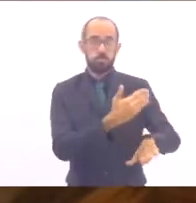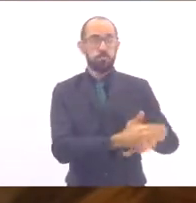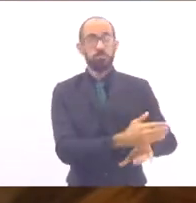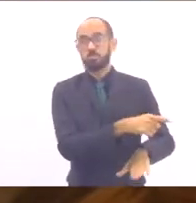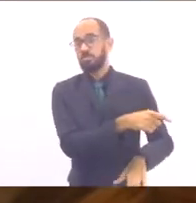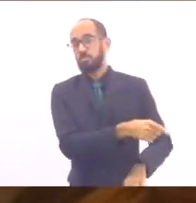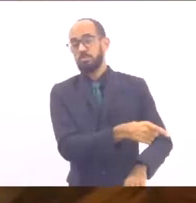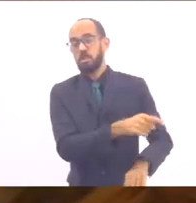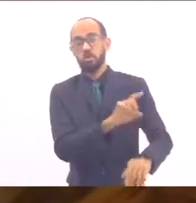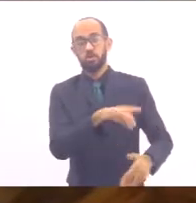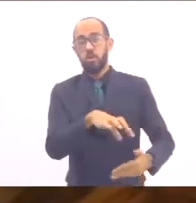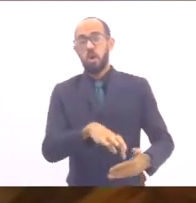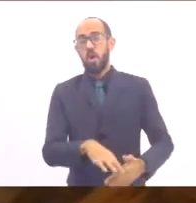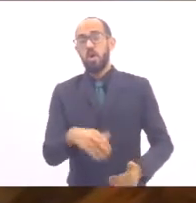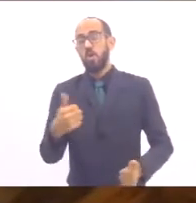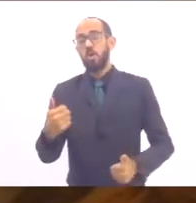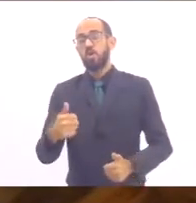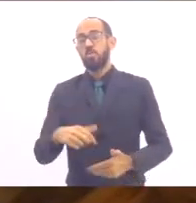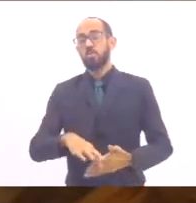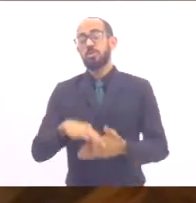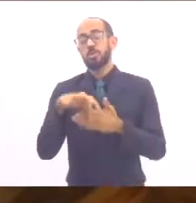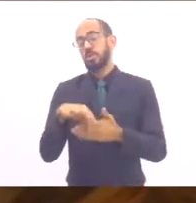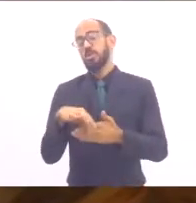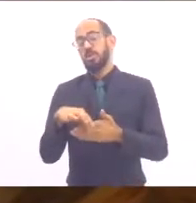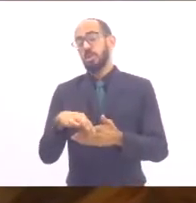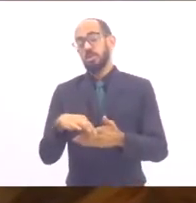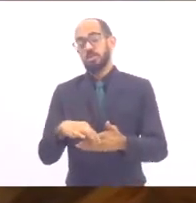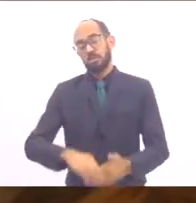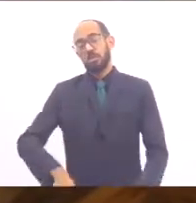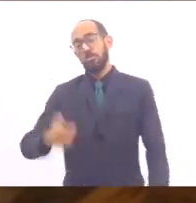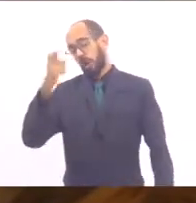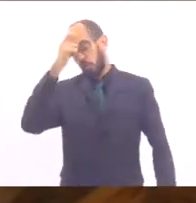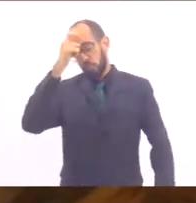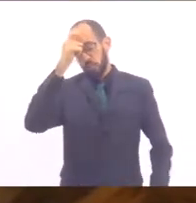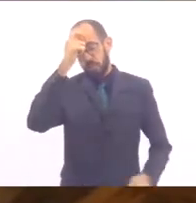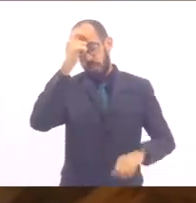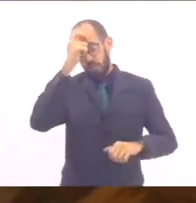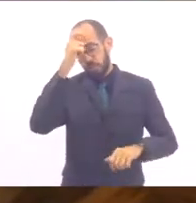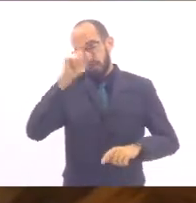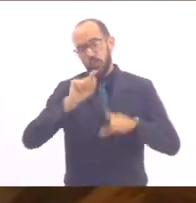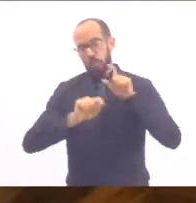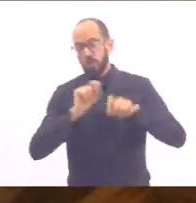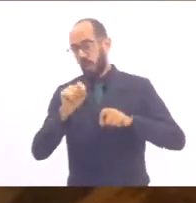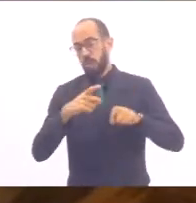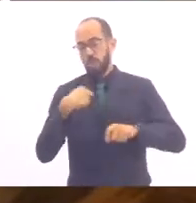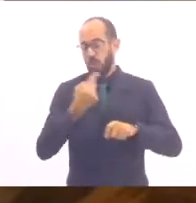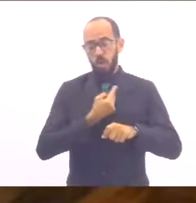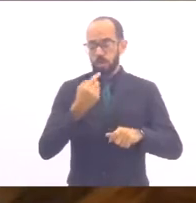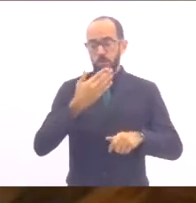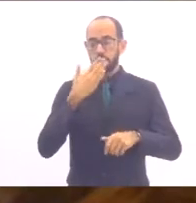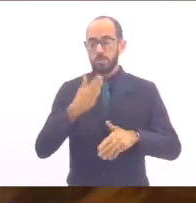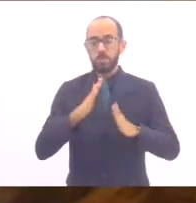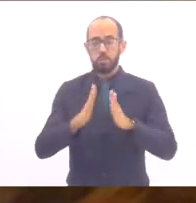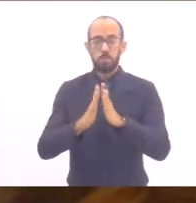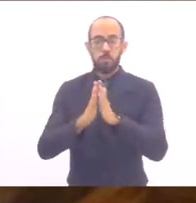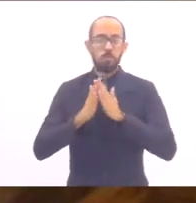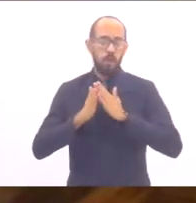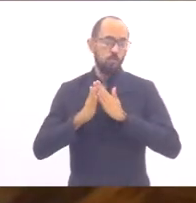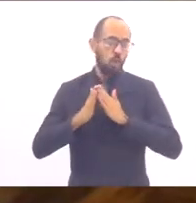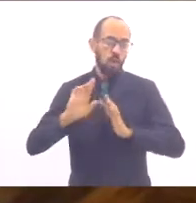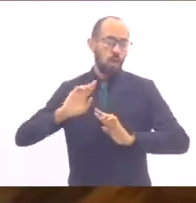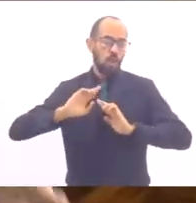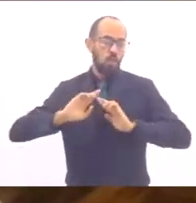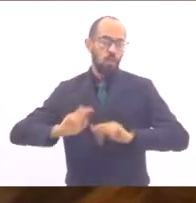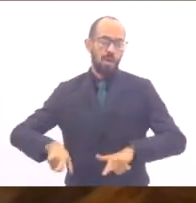as autoridades botar a mão na consciência e ver que nós não estamos pedindo nada demais. Nós não estamos pedindo dinheiro a ninguém, nós estamos